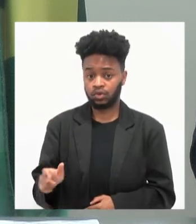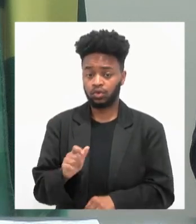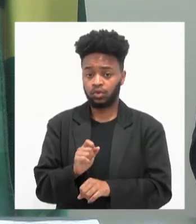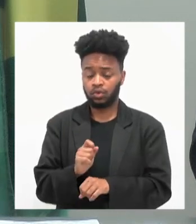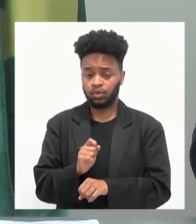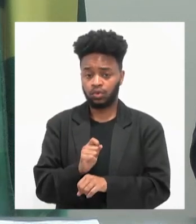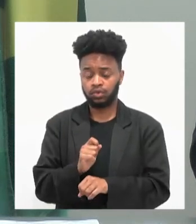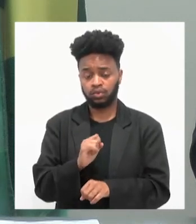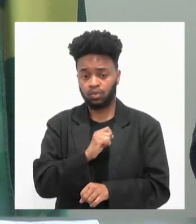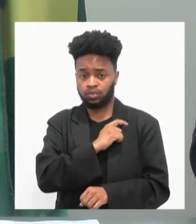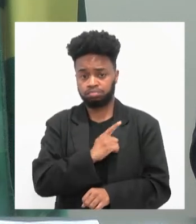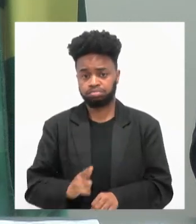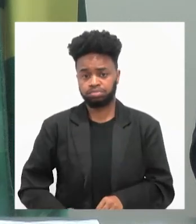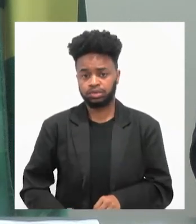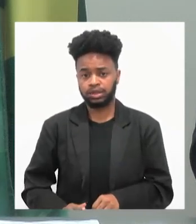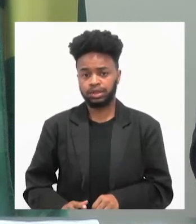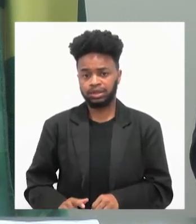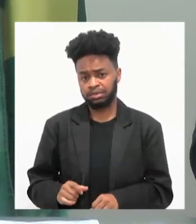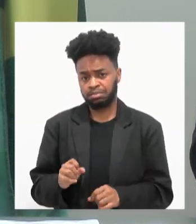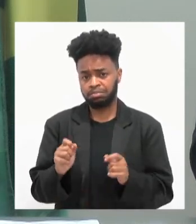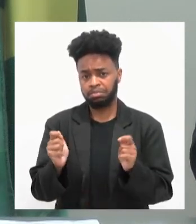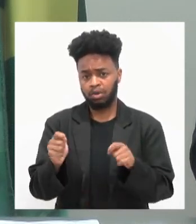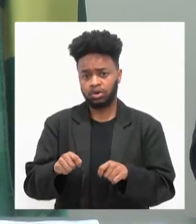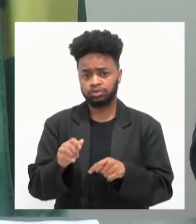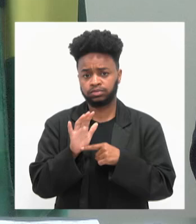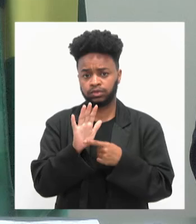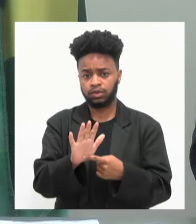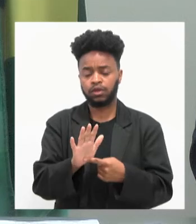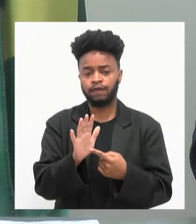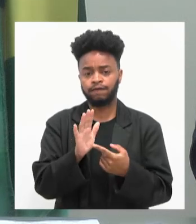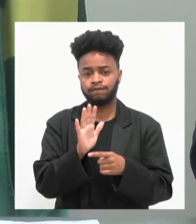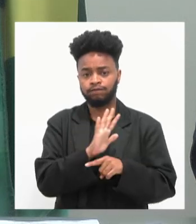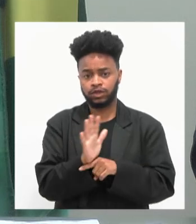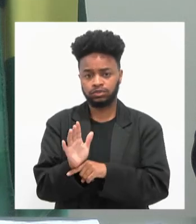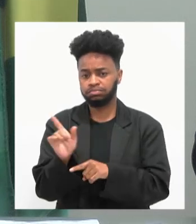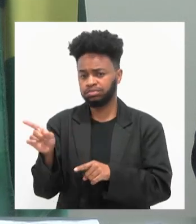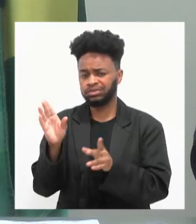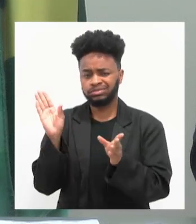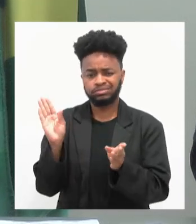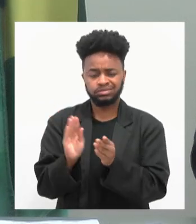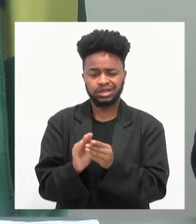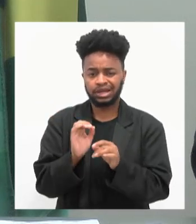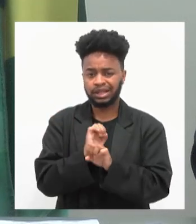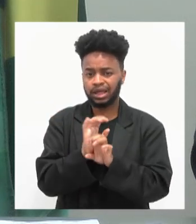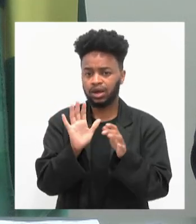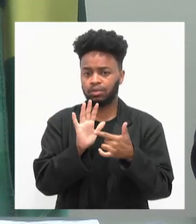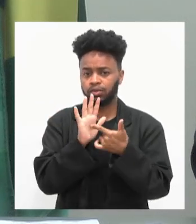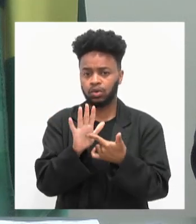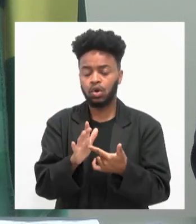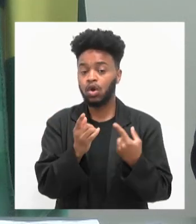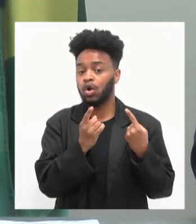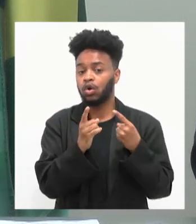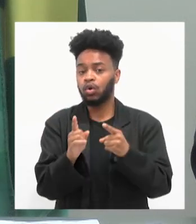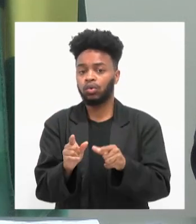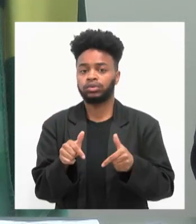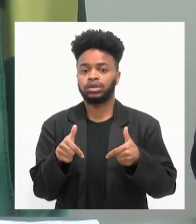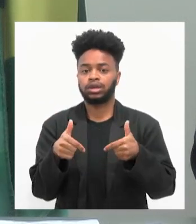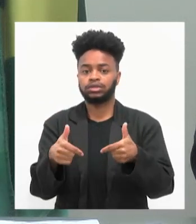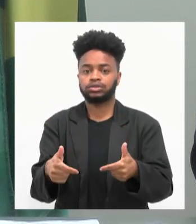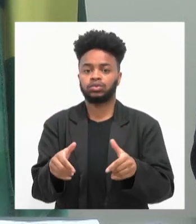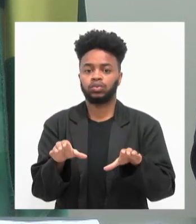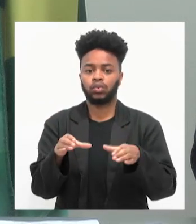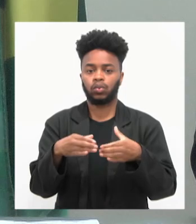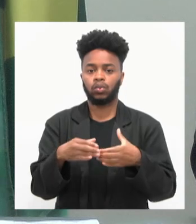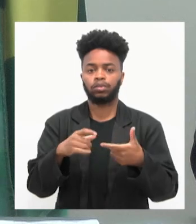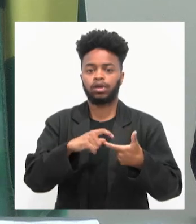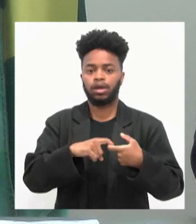depois puder passar aí, o governador foi sucinto, objetivo e muito claro, que ele é contra a operação máfia do reboque no Rio